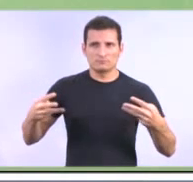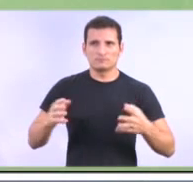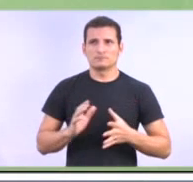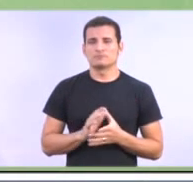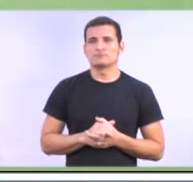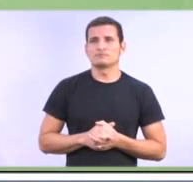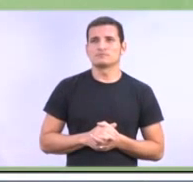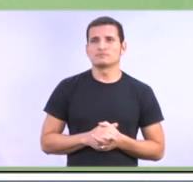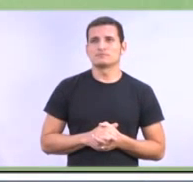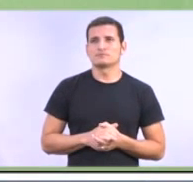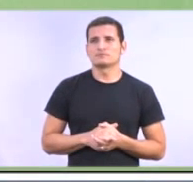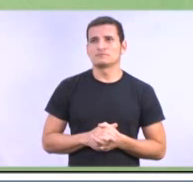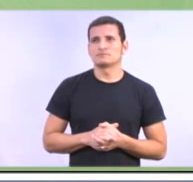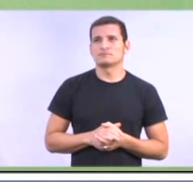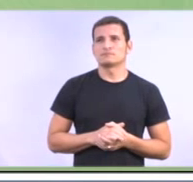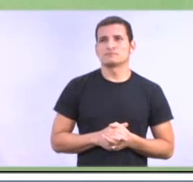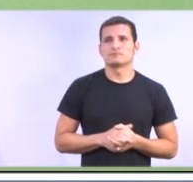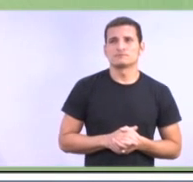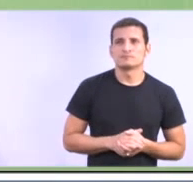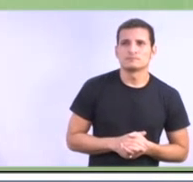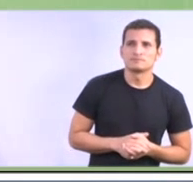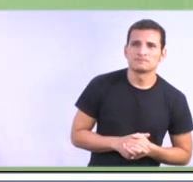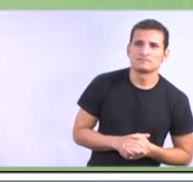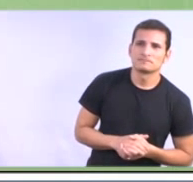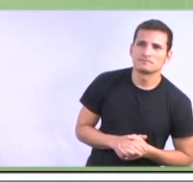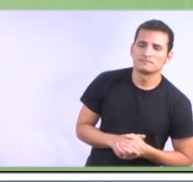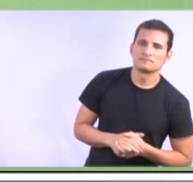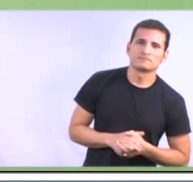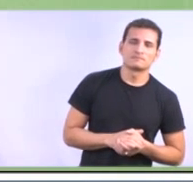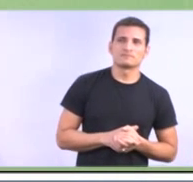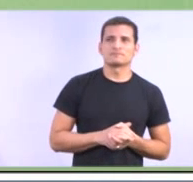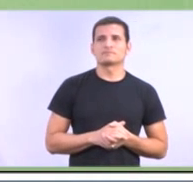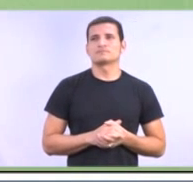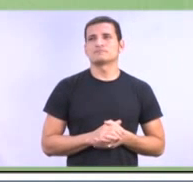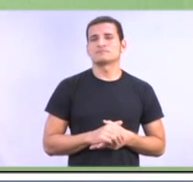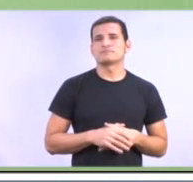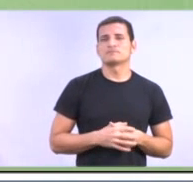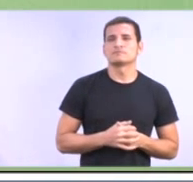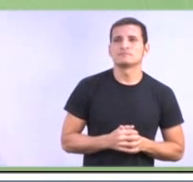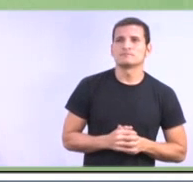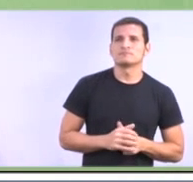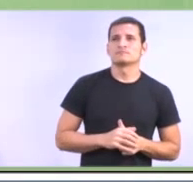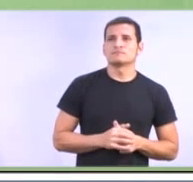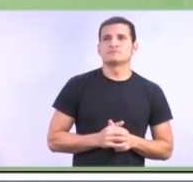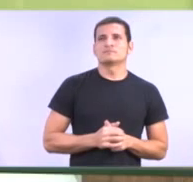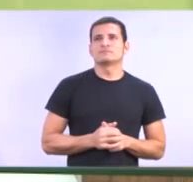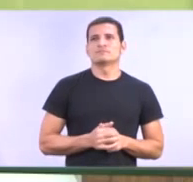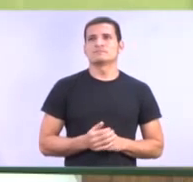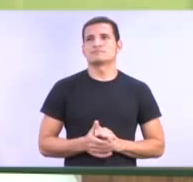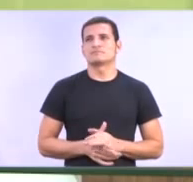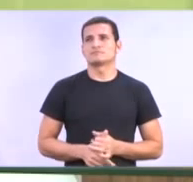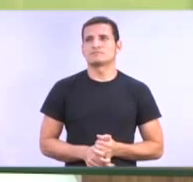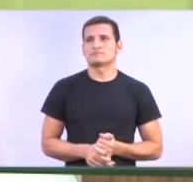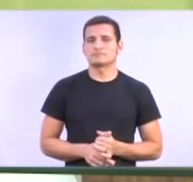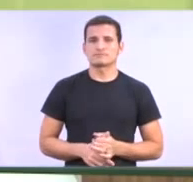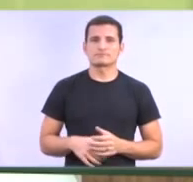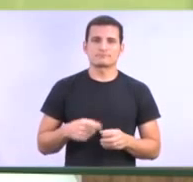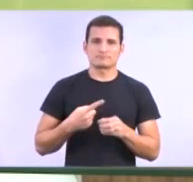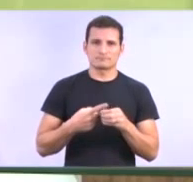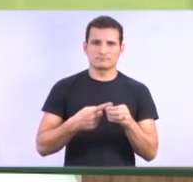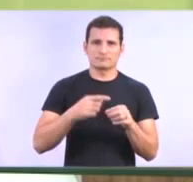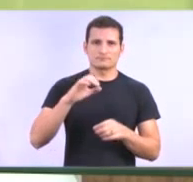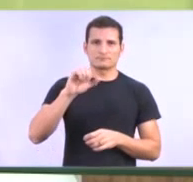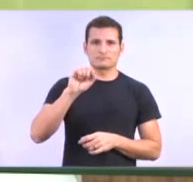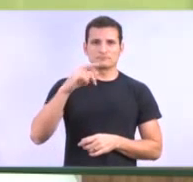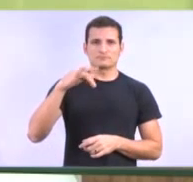Professor João Batista, teve alguém que participou nessa também. Perfeito, o senhor me falou teve. mais cedo. E para variar, professor, ela é de Espigão. Muito né? bem,